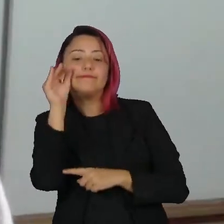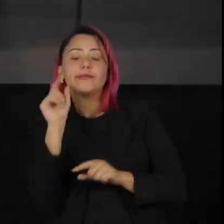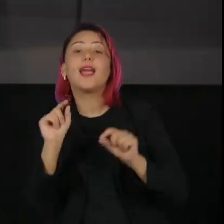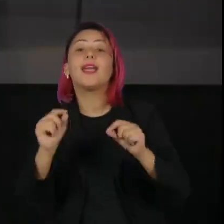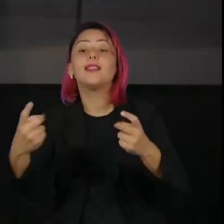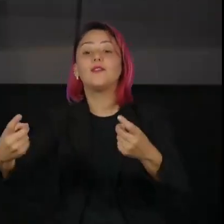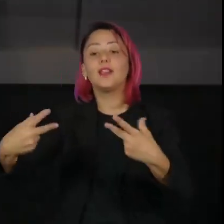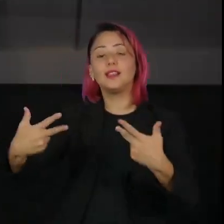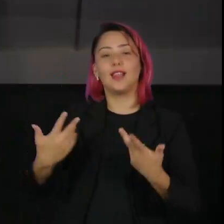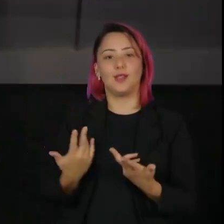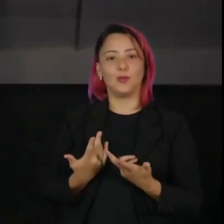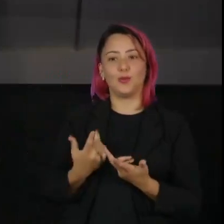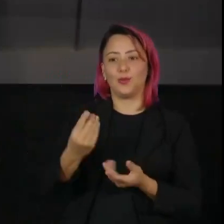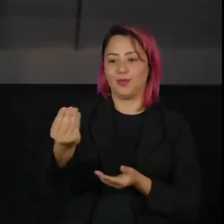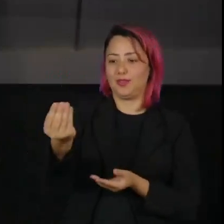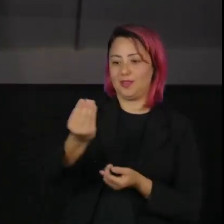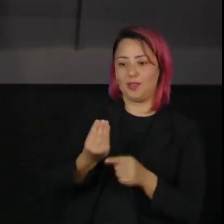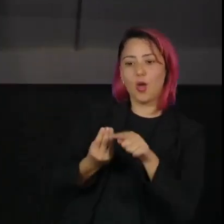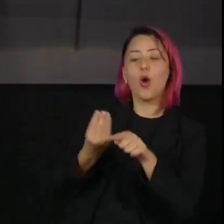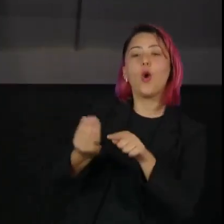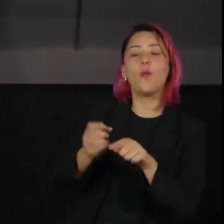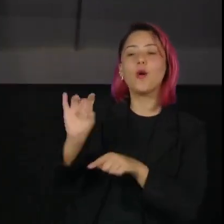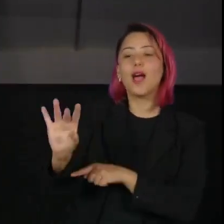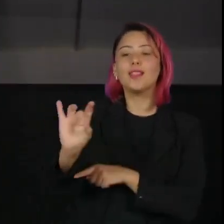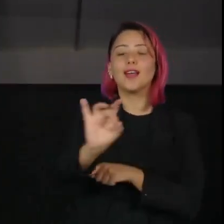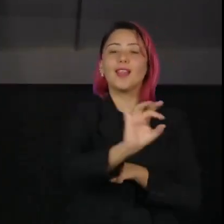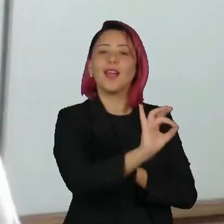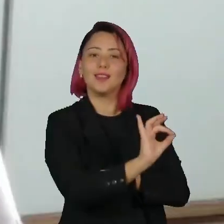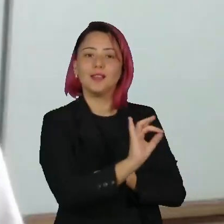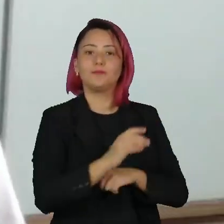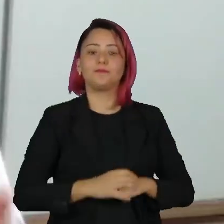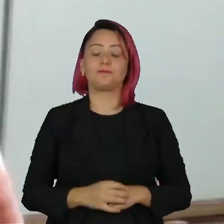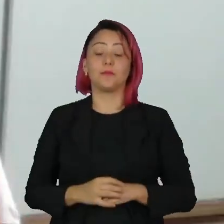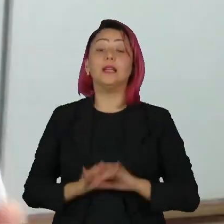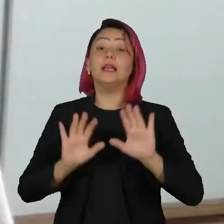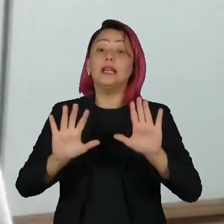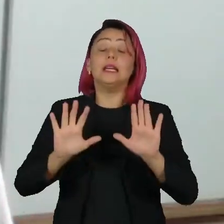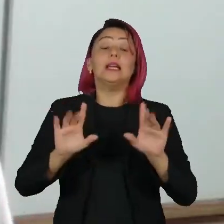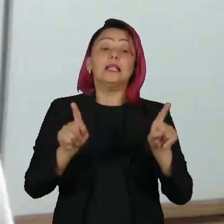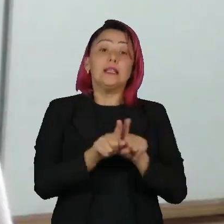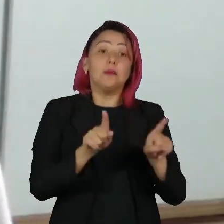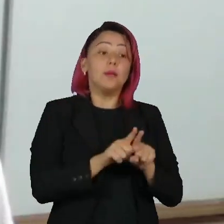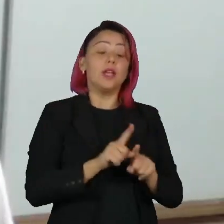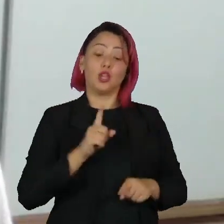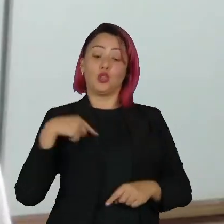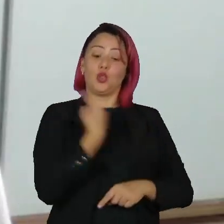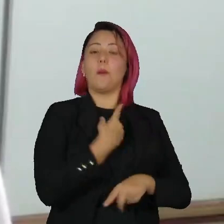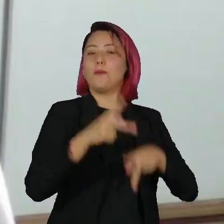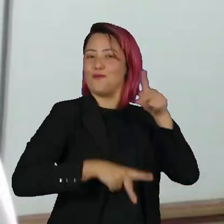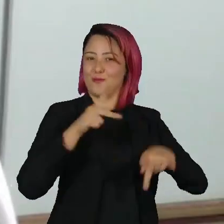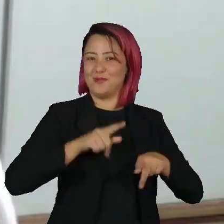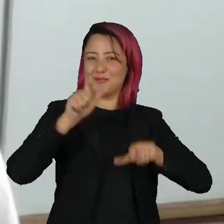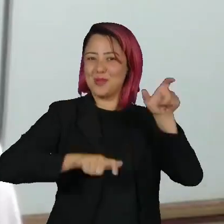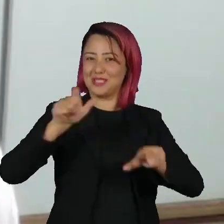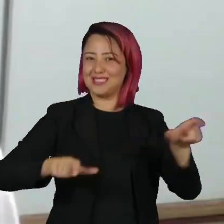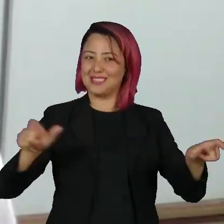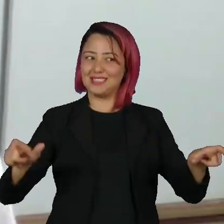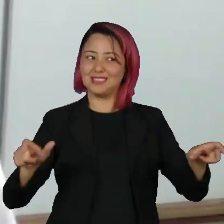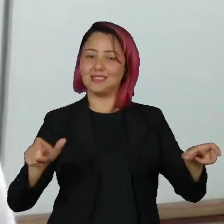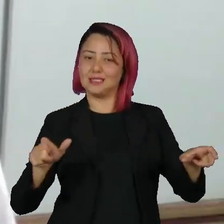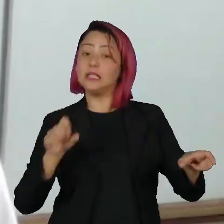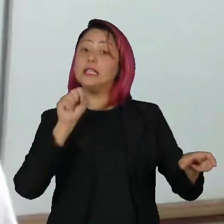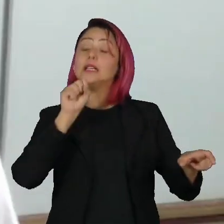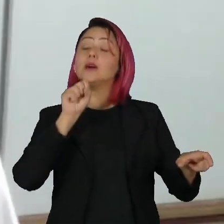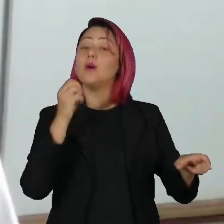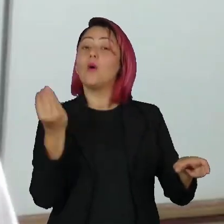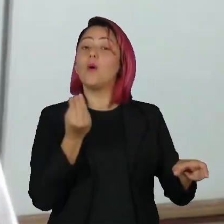humano. Em âmbito de cidadão, né, como pessoa física, tem algumas coisas que a gente pode fazer. A primeira delas ao presenciar